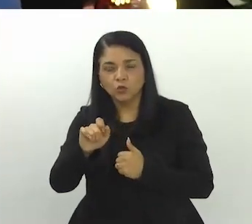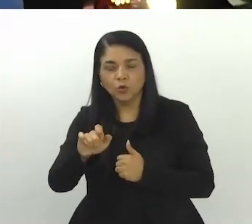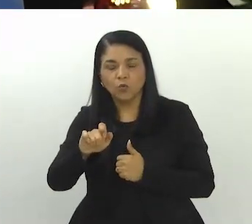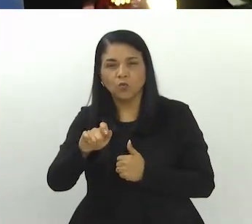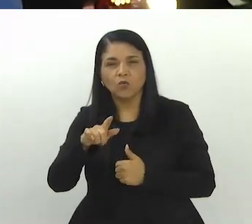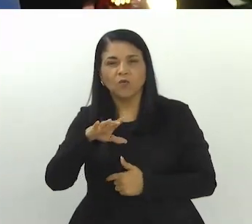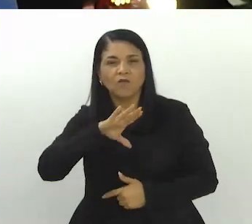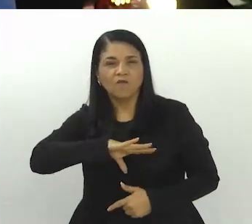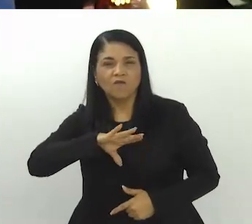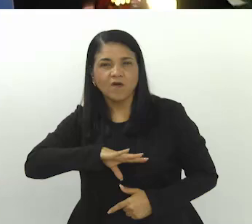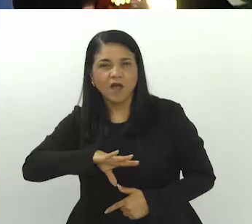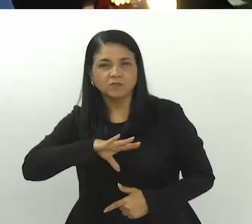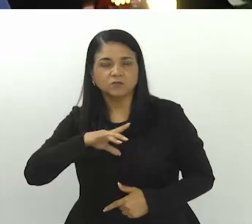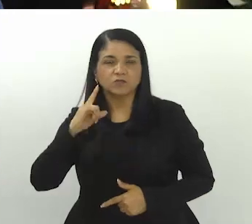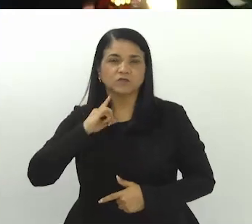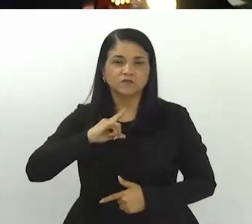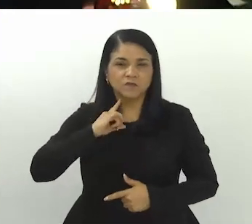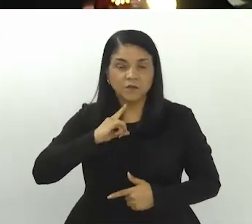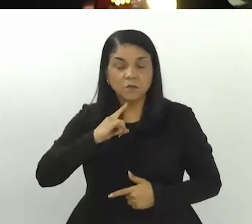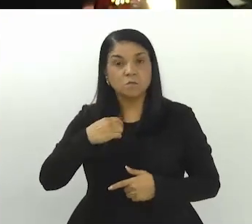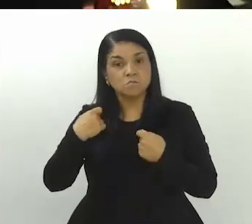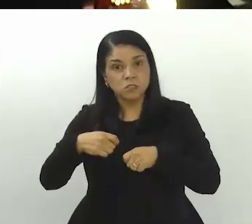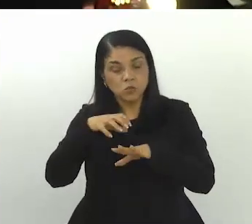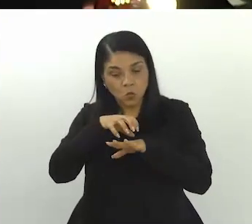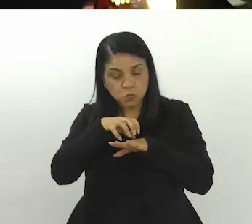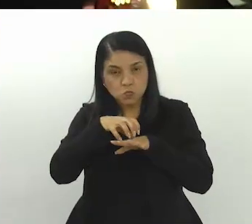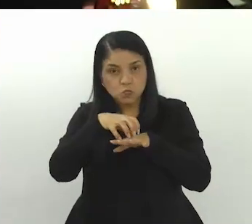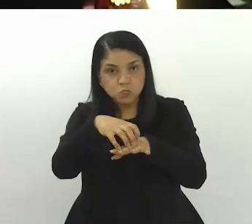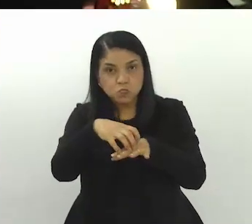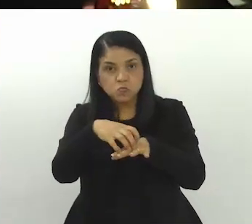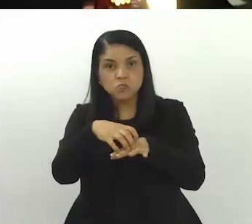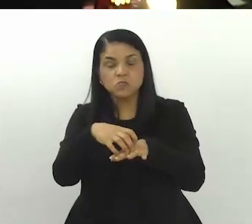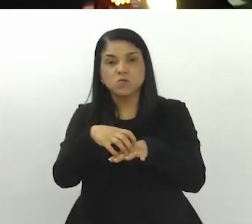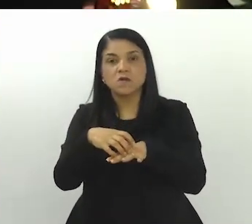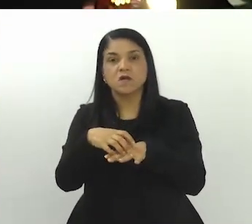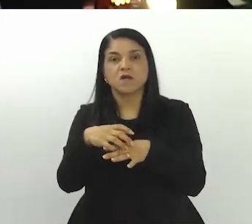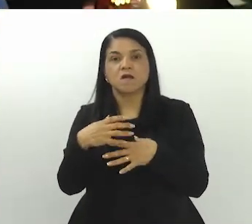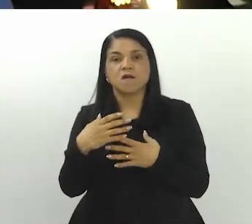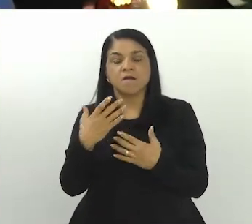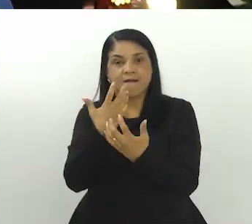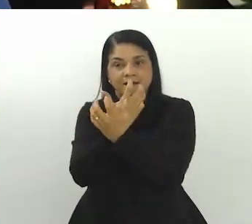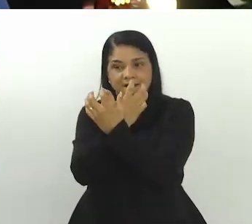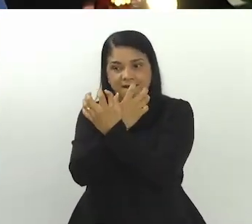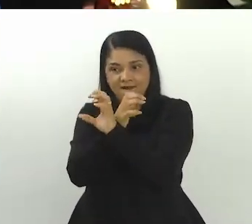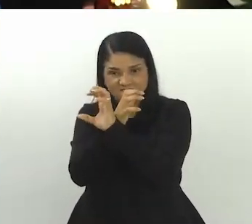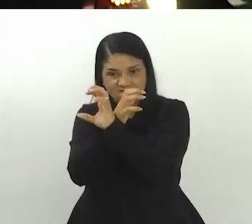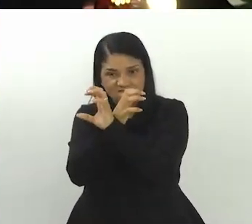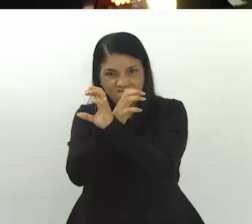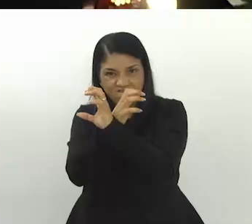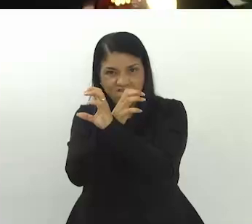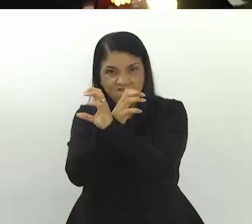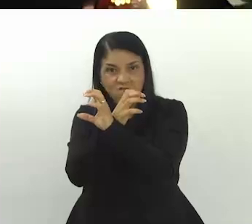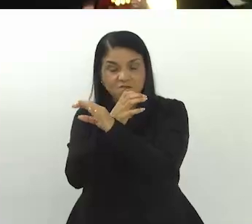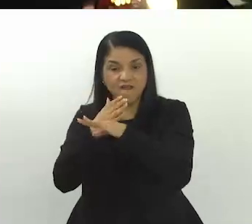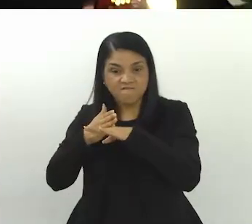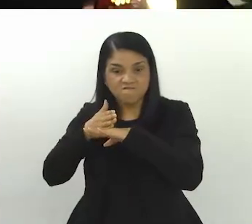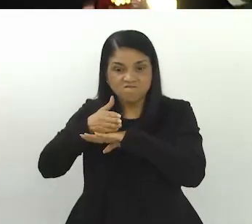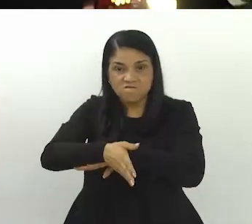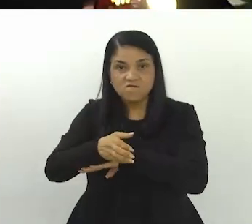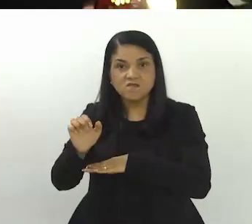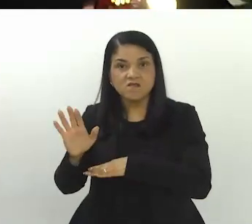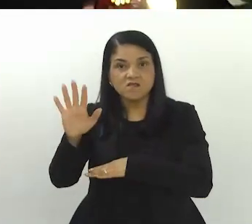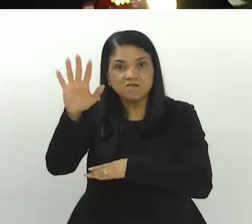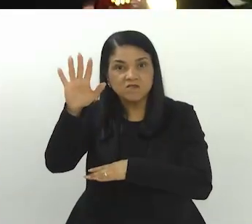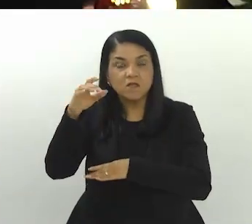engano, Vasco e Flamengo. Teve que usar até o camburão, o caveirão, né? Que é para invadir a